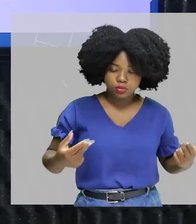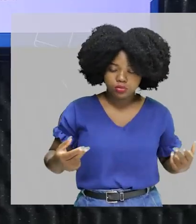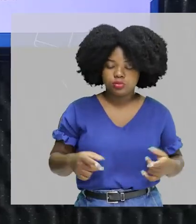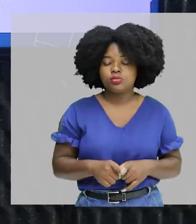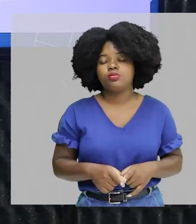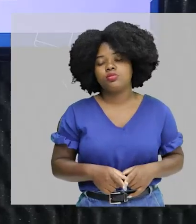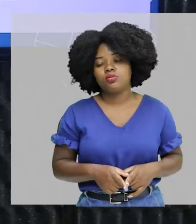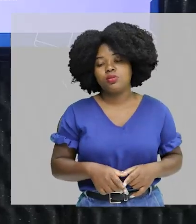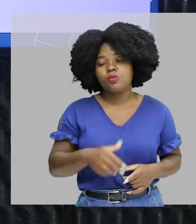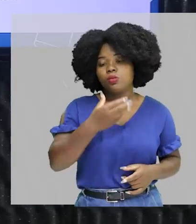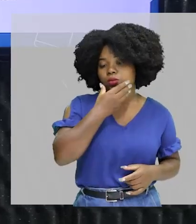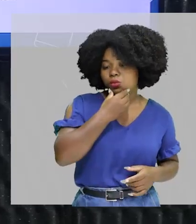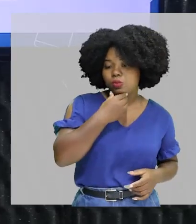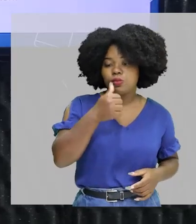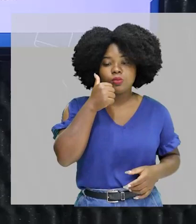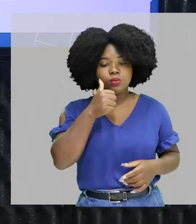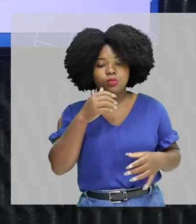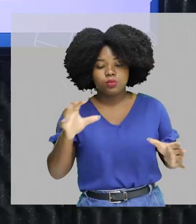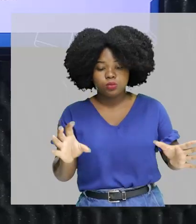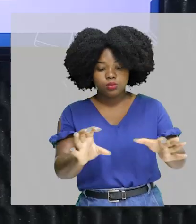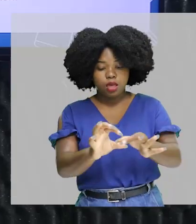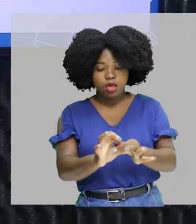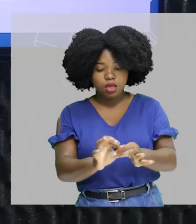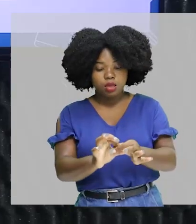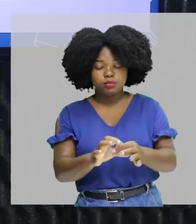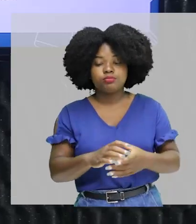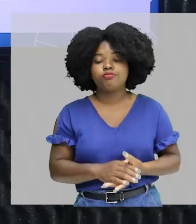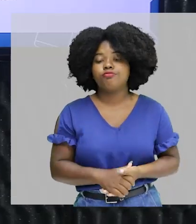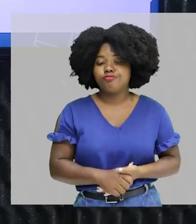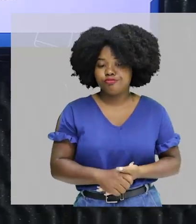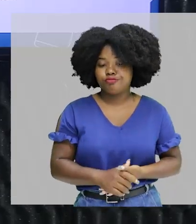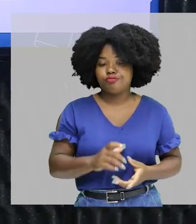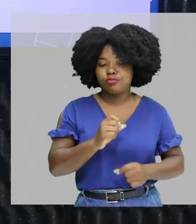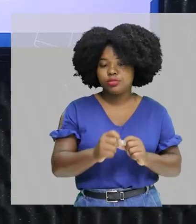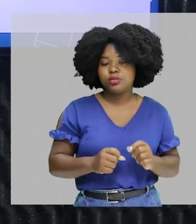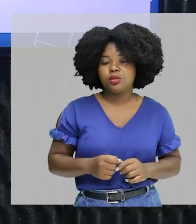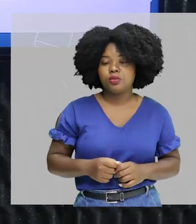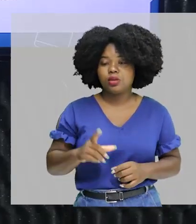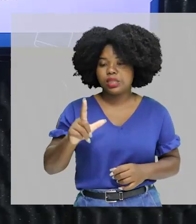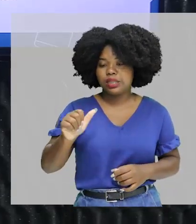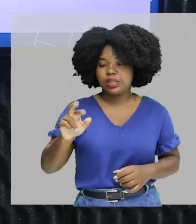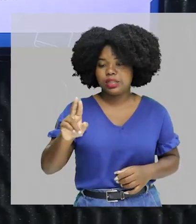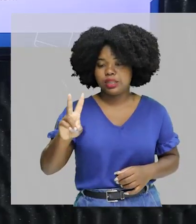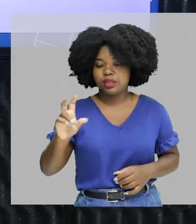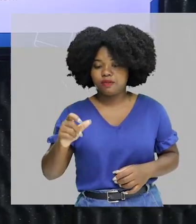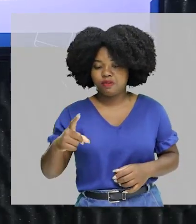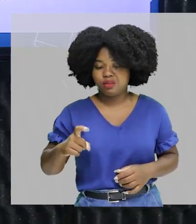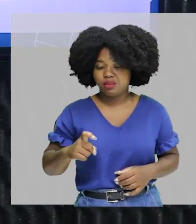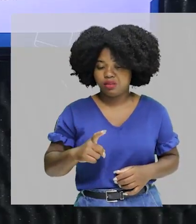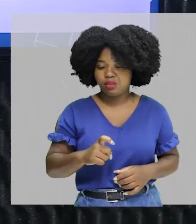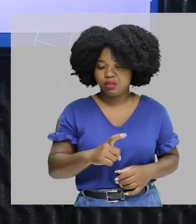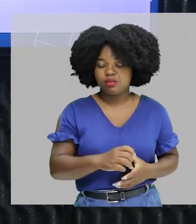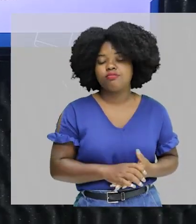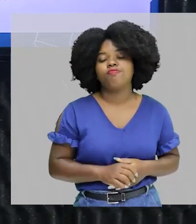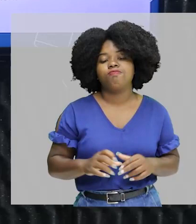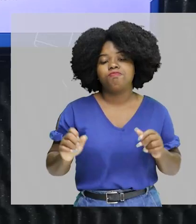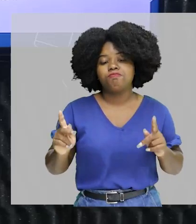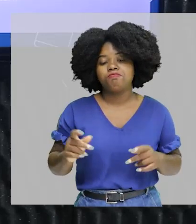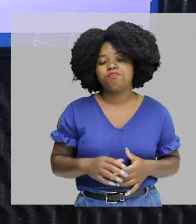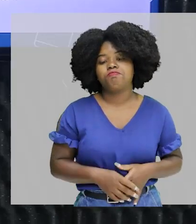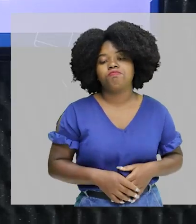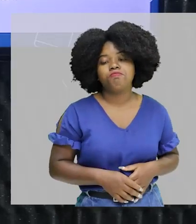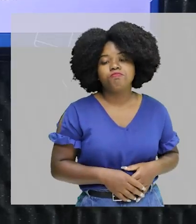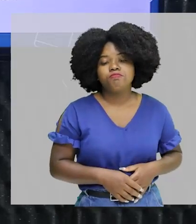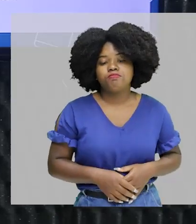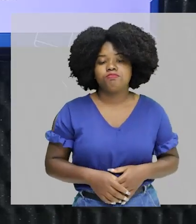gametas masculinos e femininos eles vão se fecundar. E aí vai gerar uma larva, nessa larva tem simetria bilateral, tá